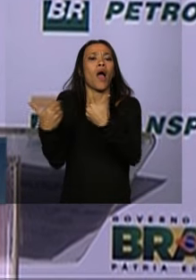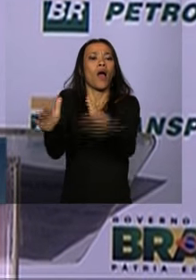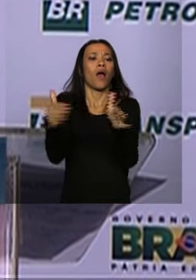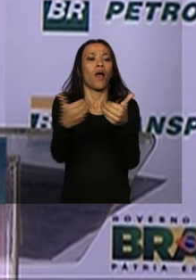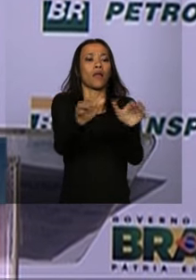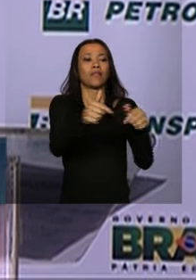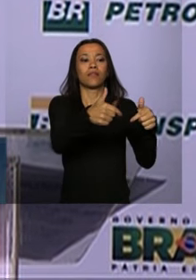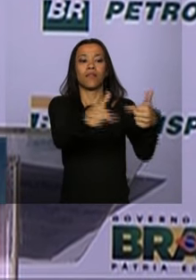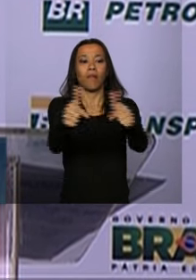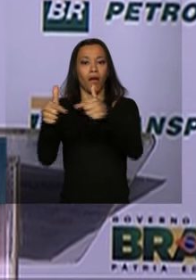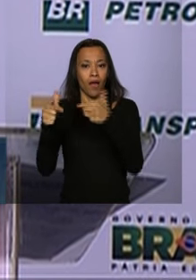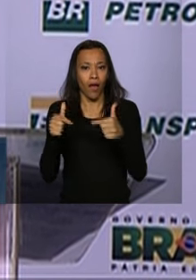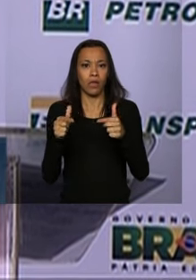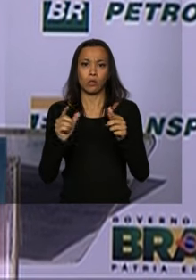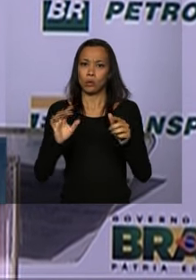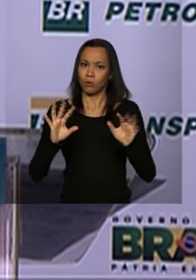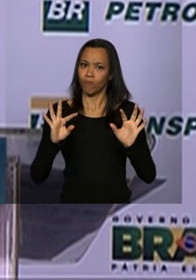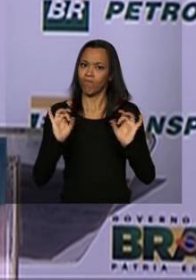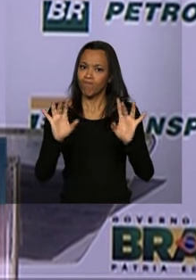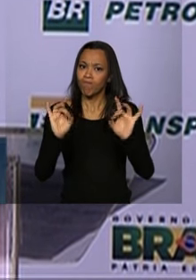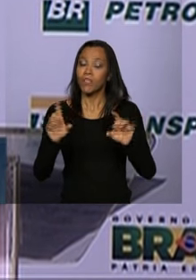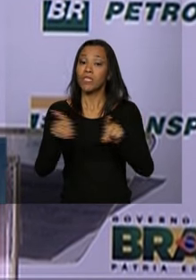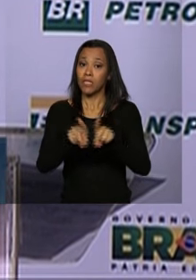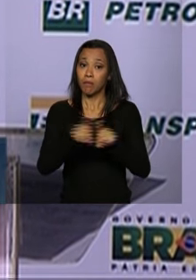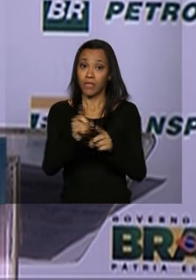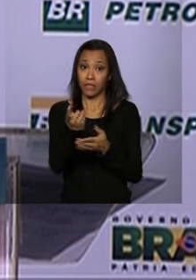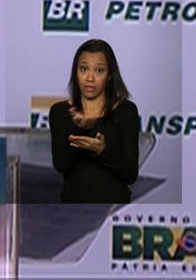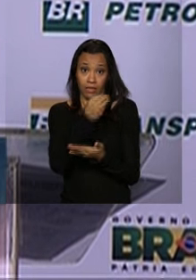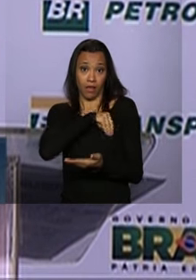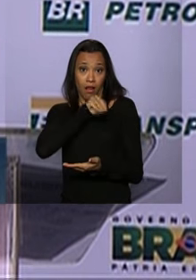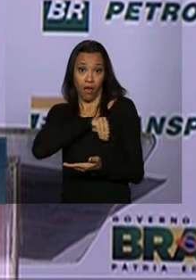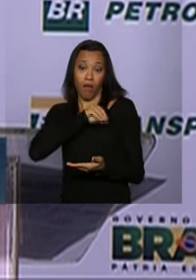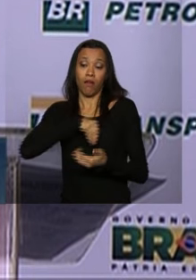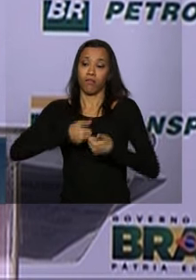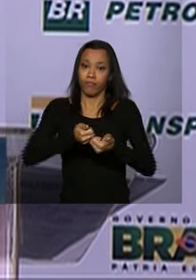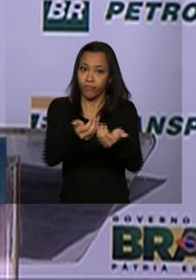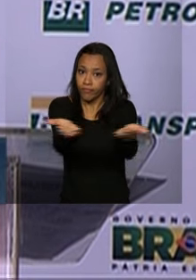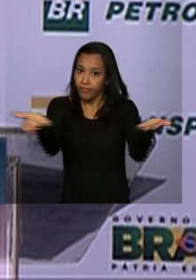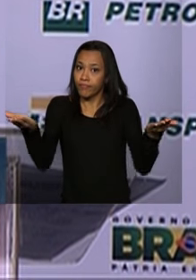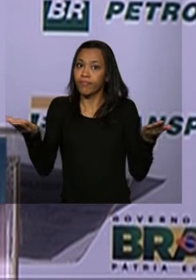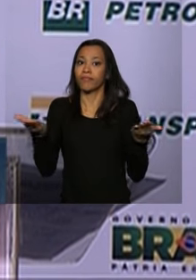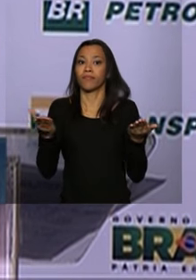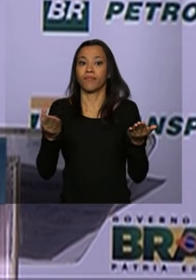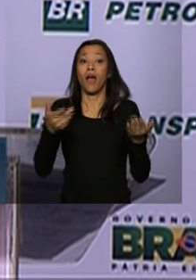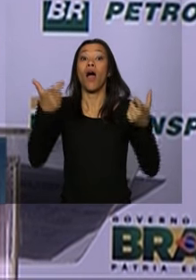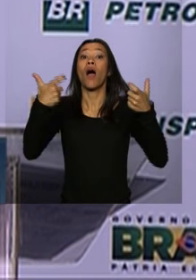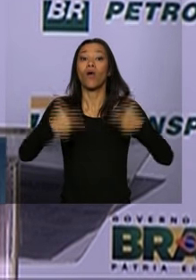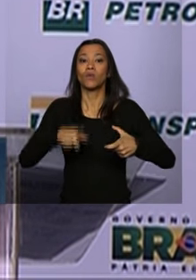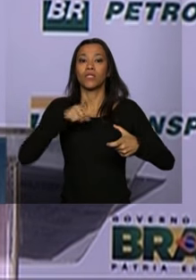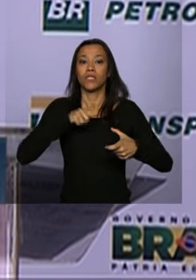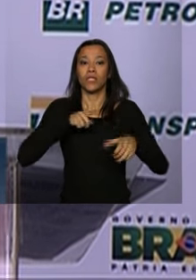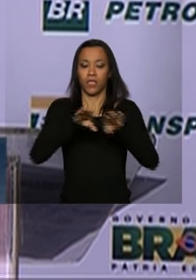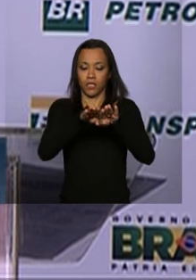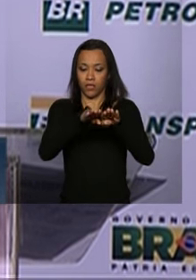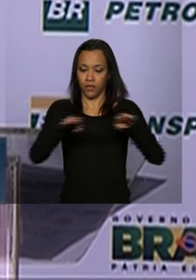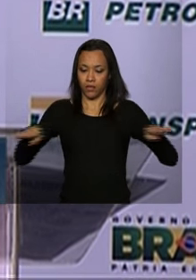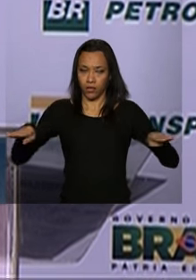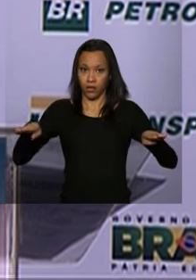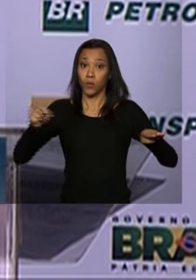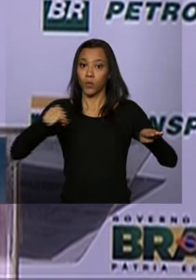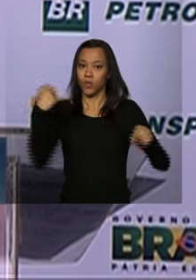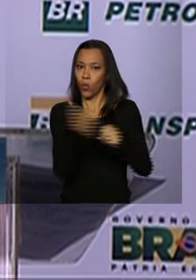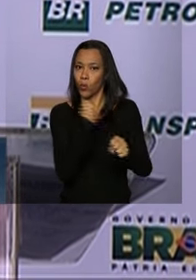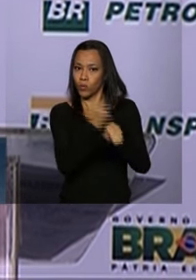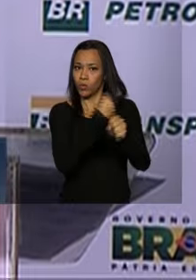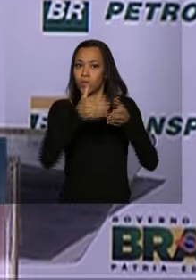emprego qualificado e com a distribuição de renda nos vários estados onde há instalações de estaleiro. A indústria naval brasileira, por